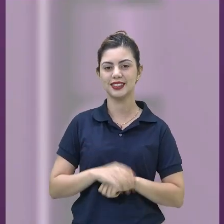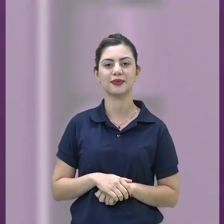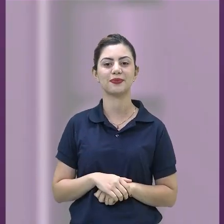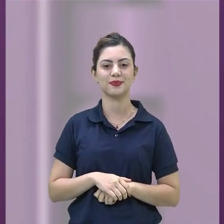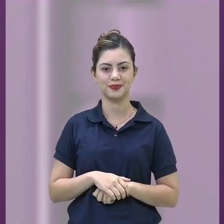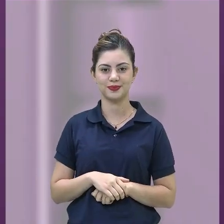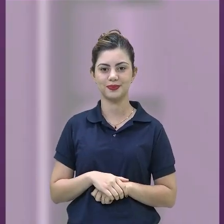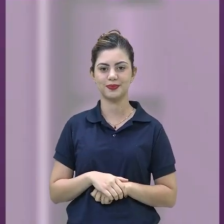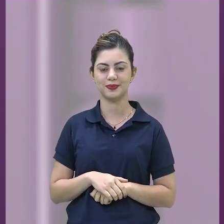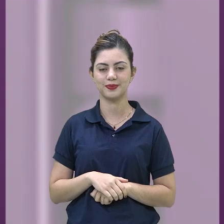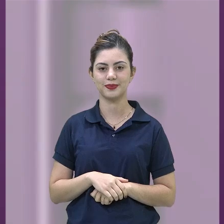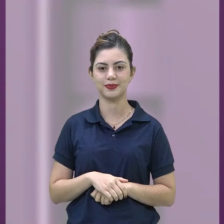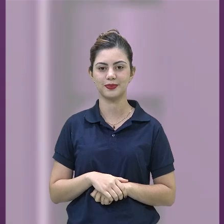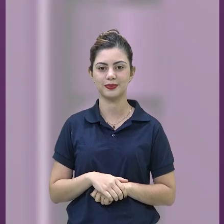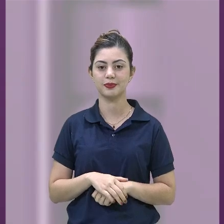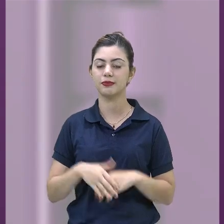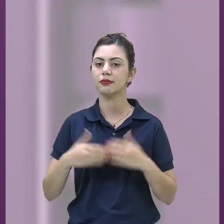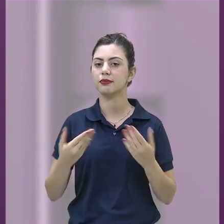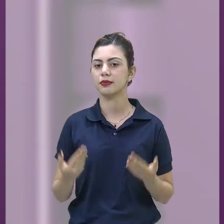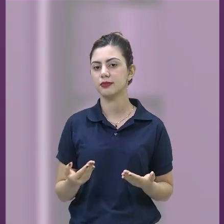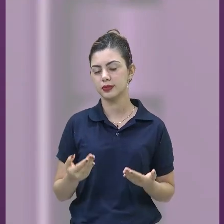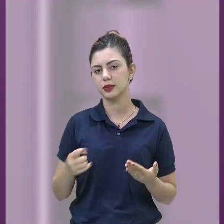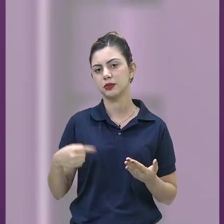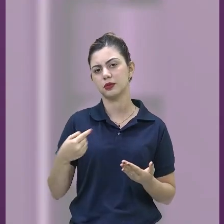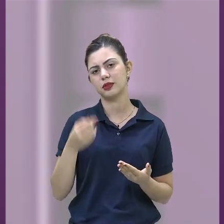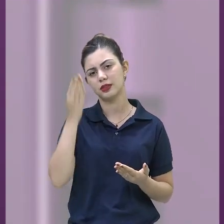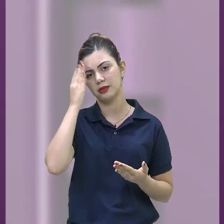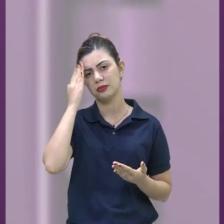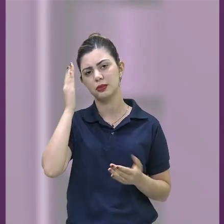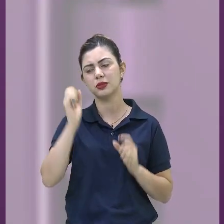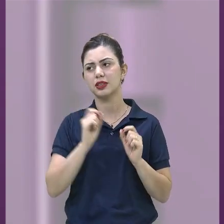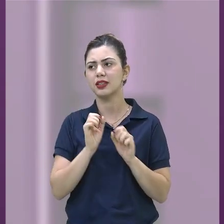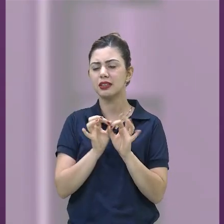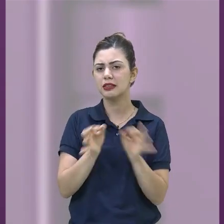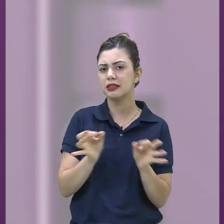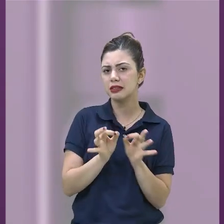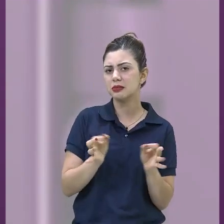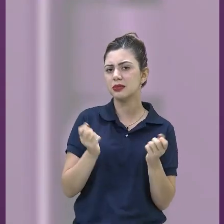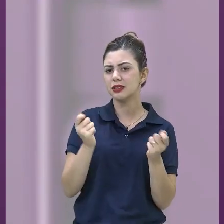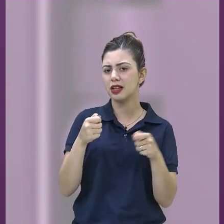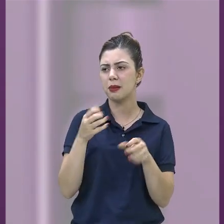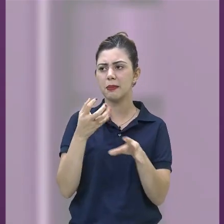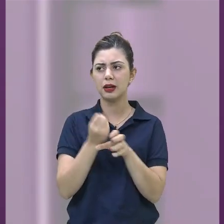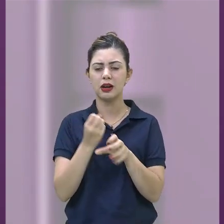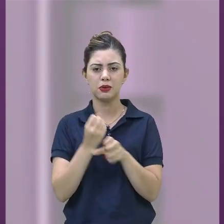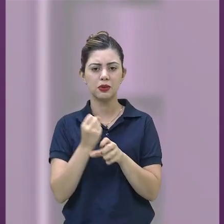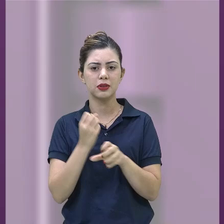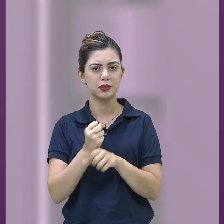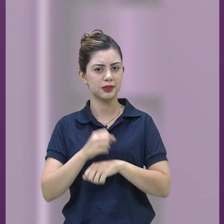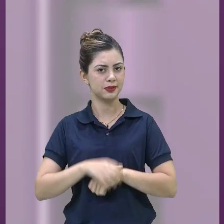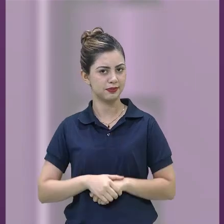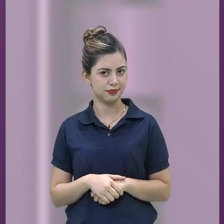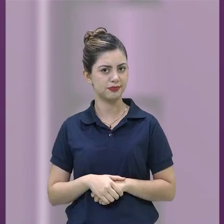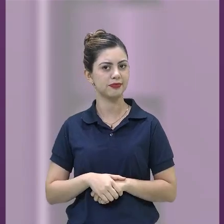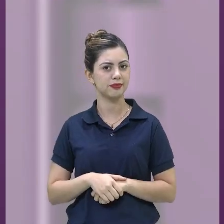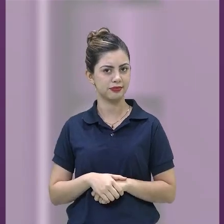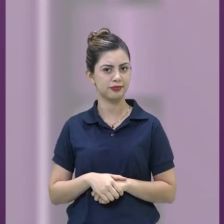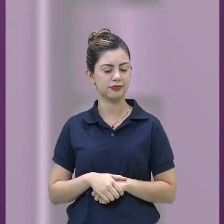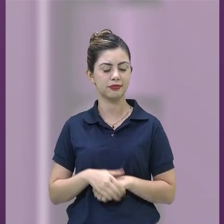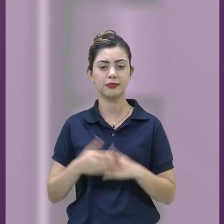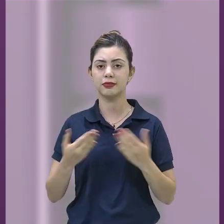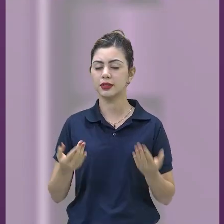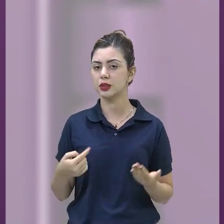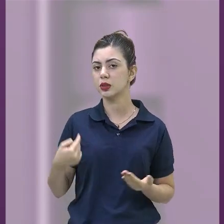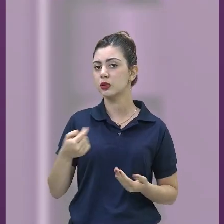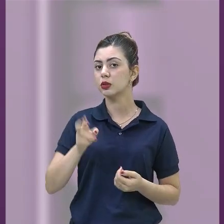Isso, de maneira didática, é bem simples de entender, né? Só que para a gente fazer os cálculos, a gente precisa então fazer o